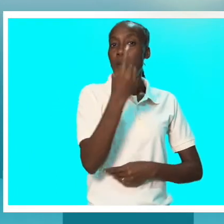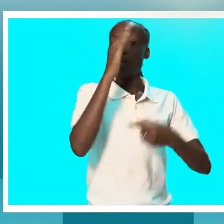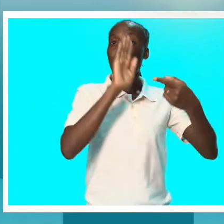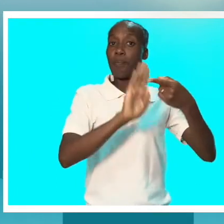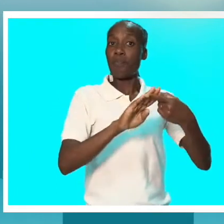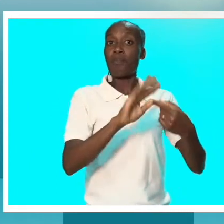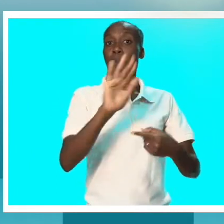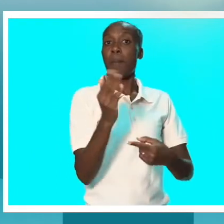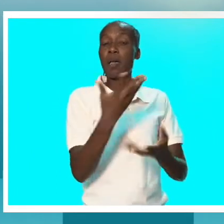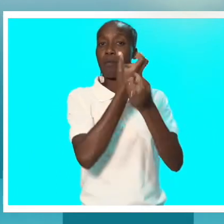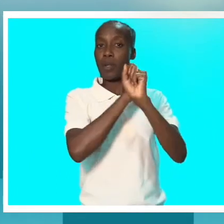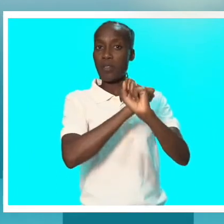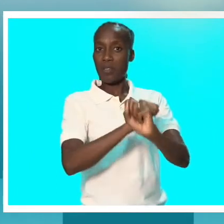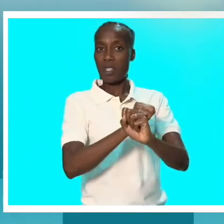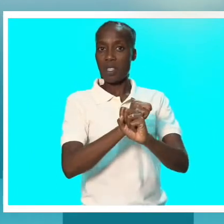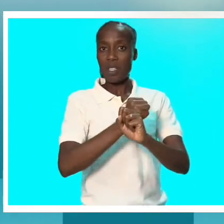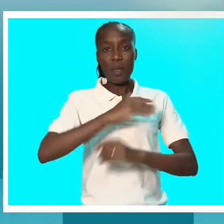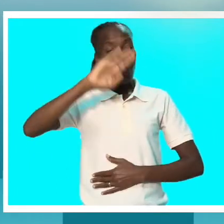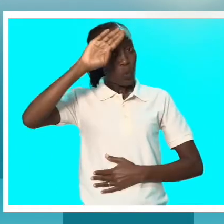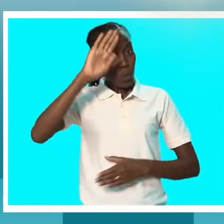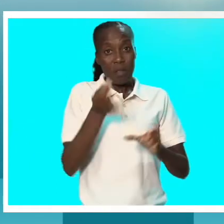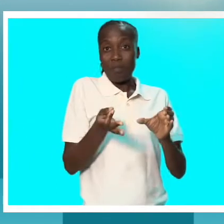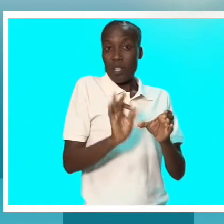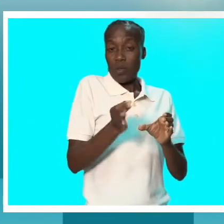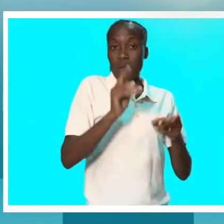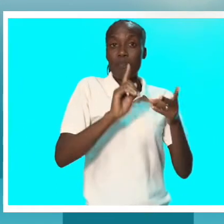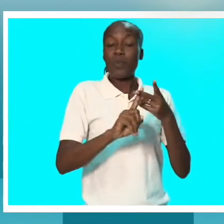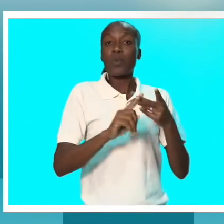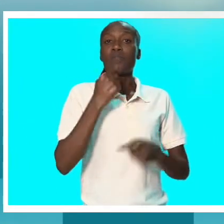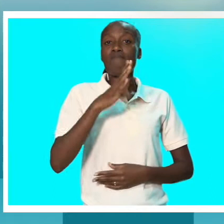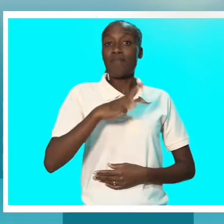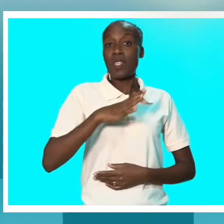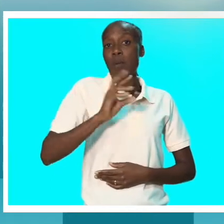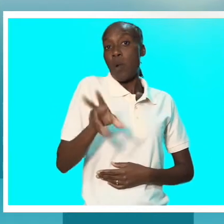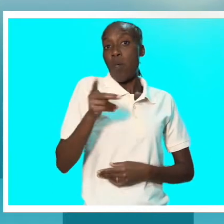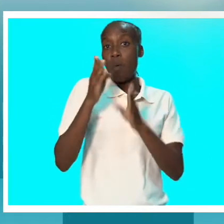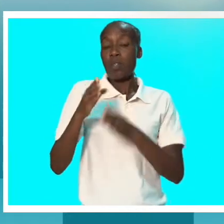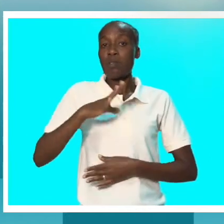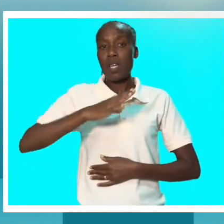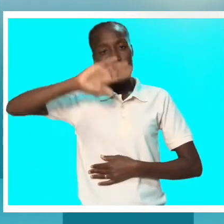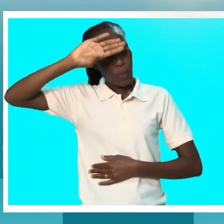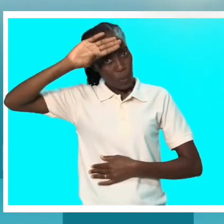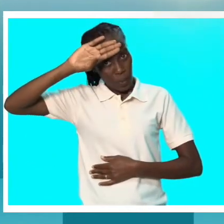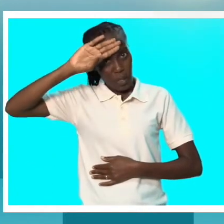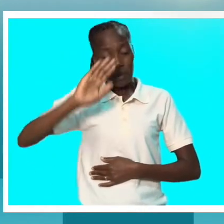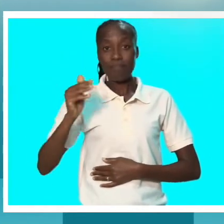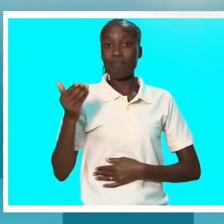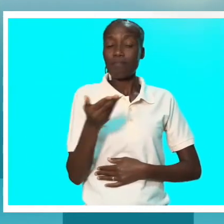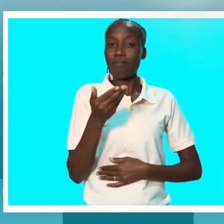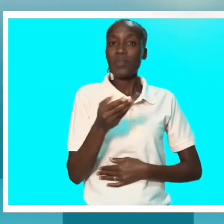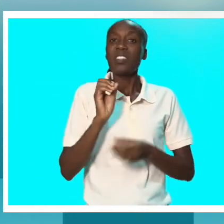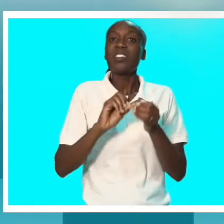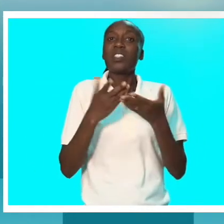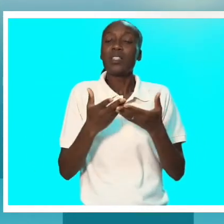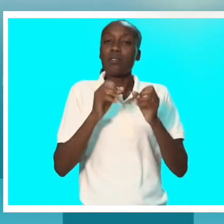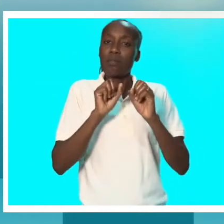primeiro, para prevenir a diabetes militares, e, em segundo lugar, para aqueles que já têm a doença, que